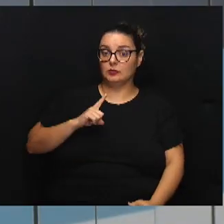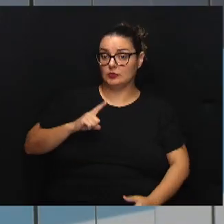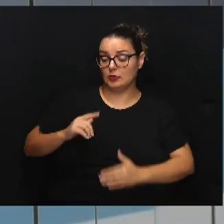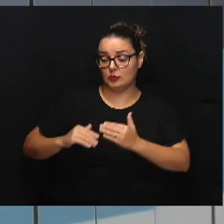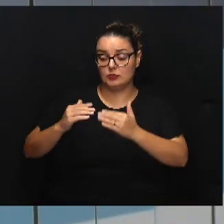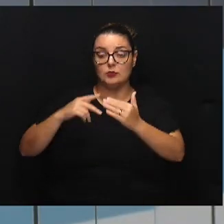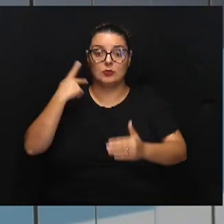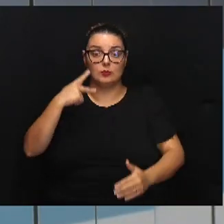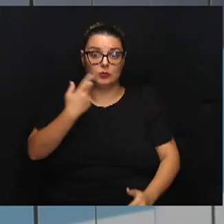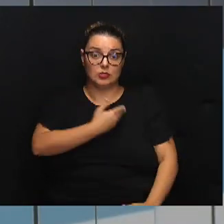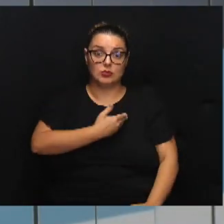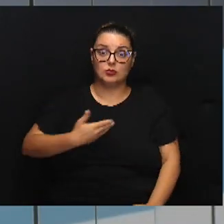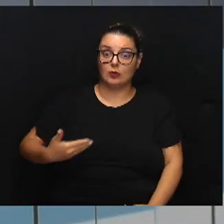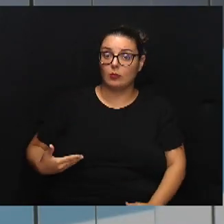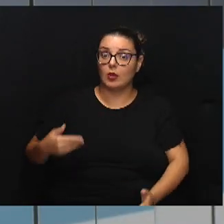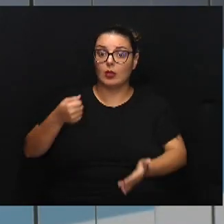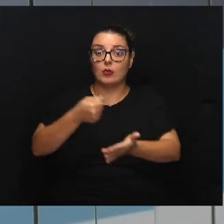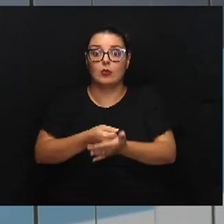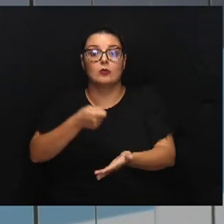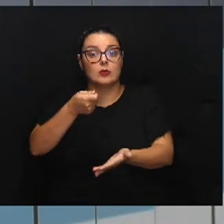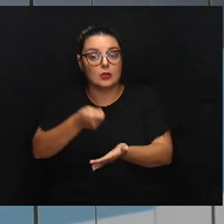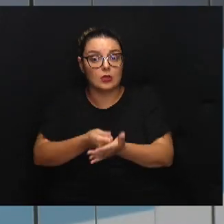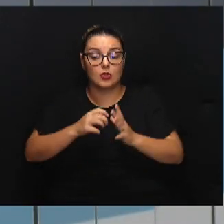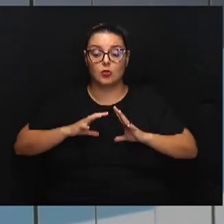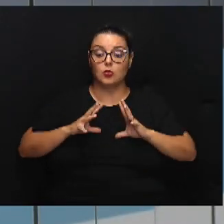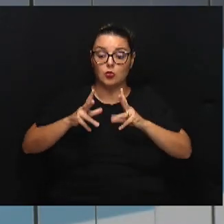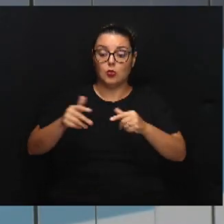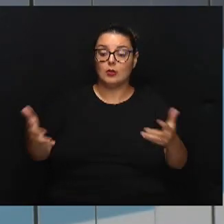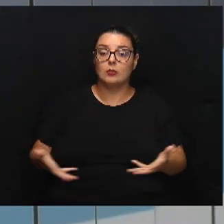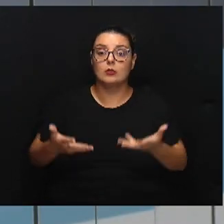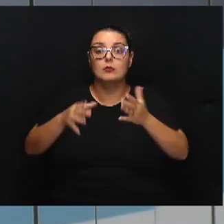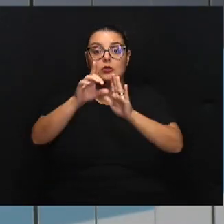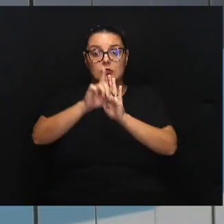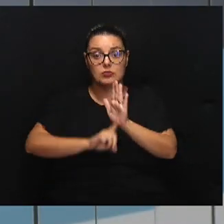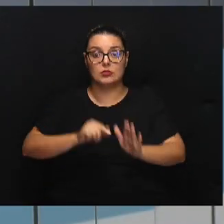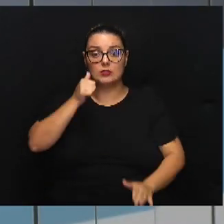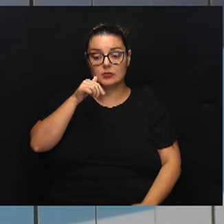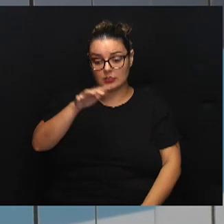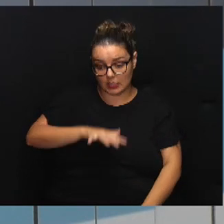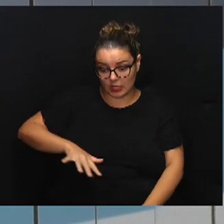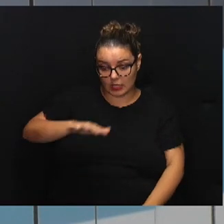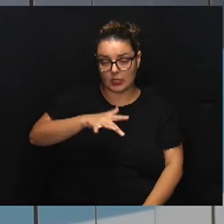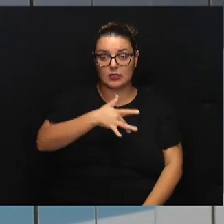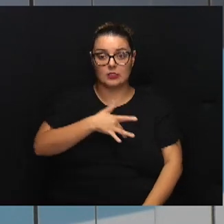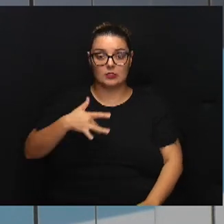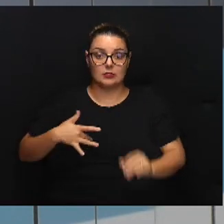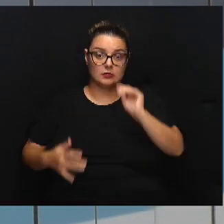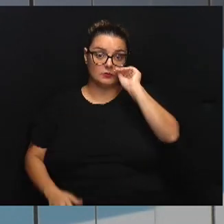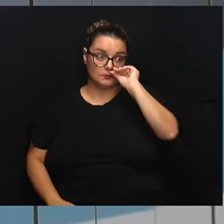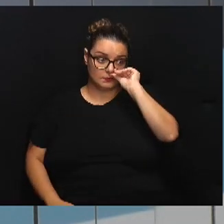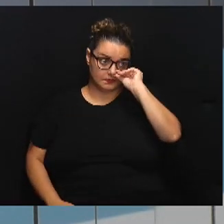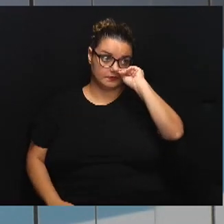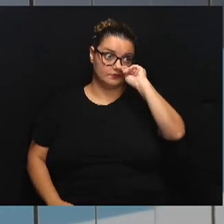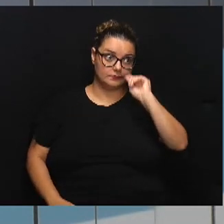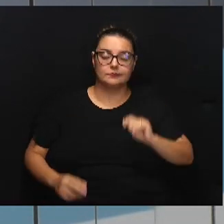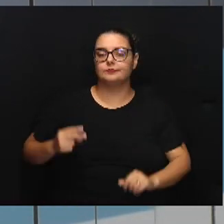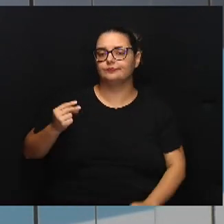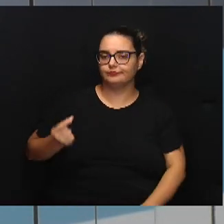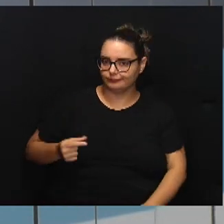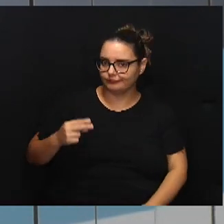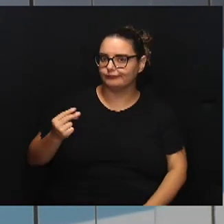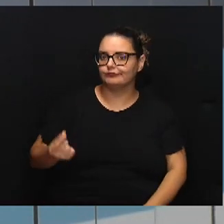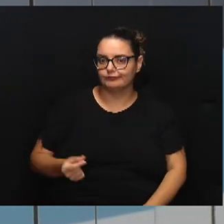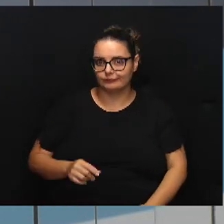políticas públicas que garantam, de fato, toda a promoção e direito das mulheres na área da saúde leva tempo, especialmente num país